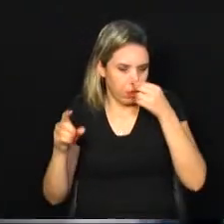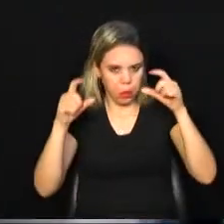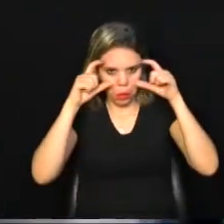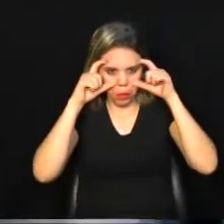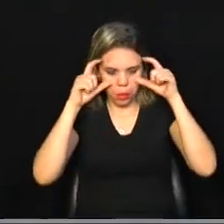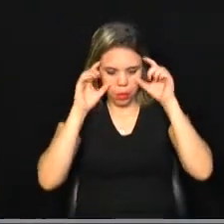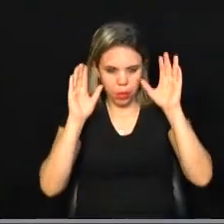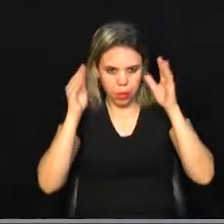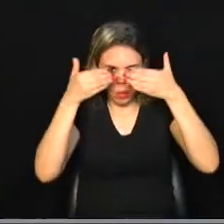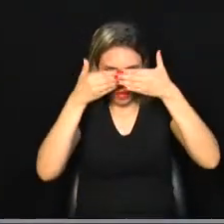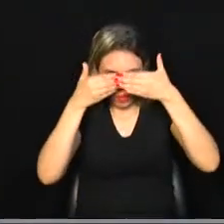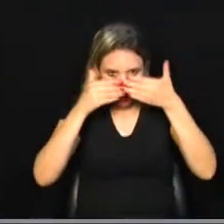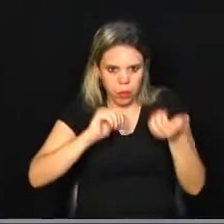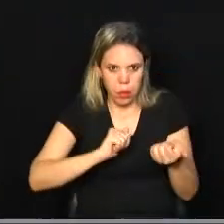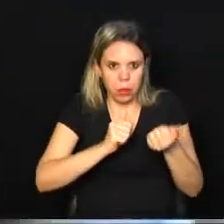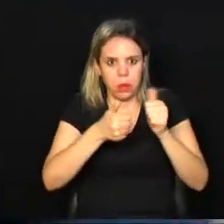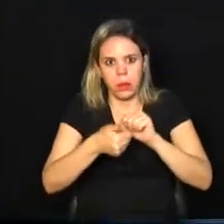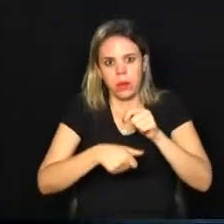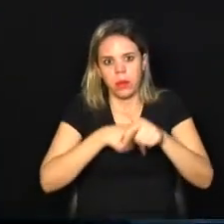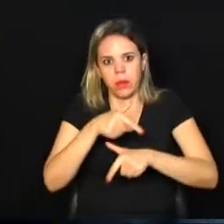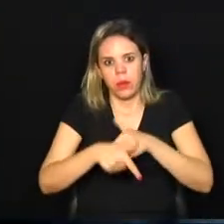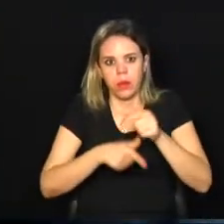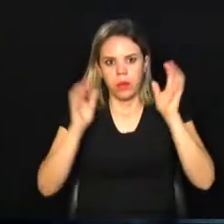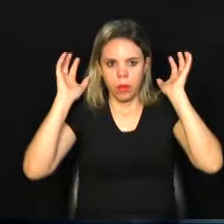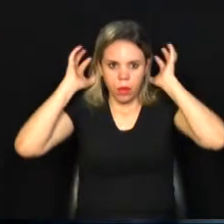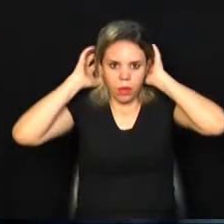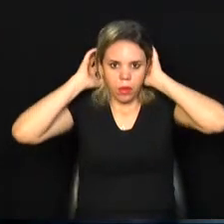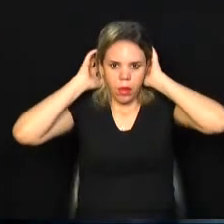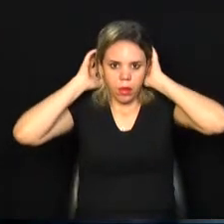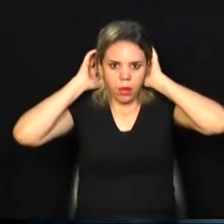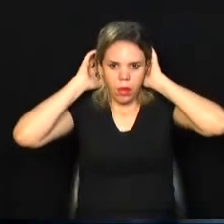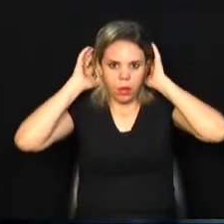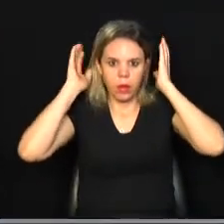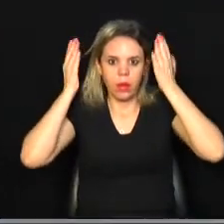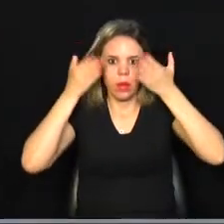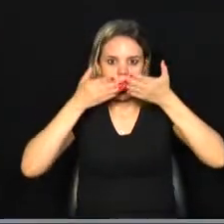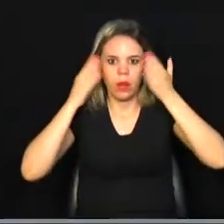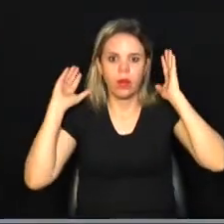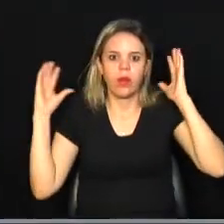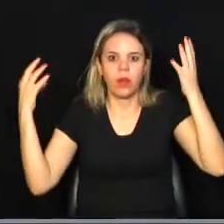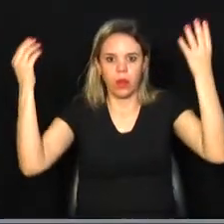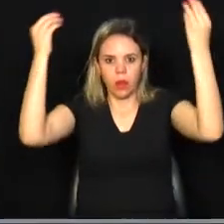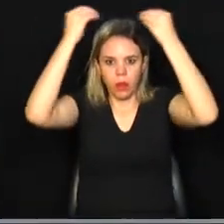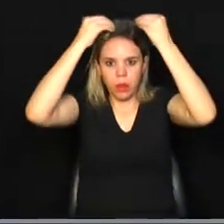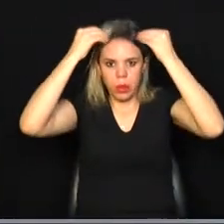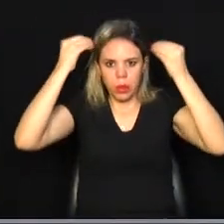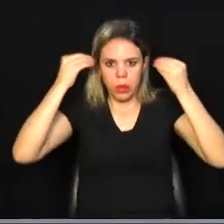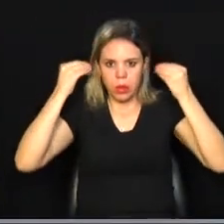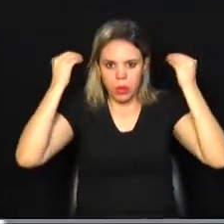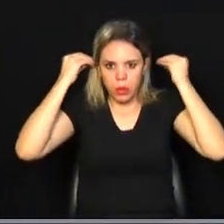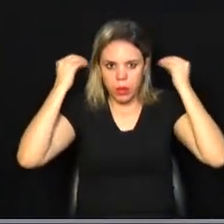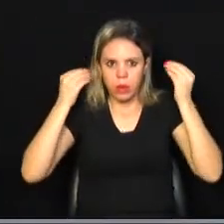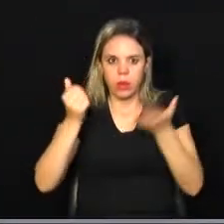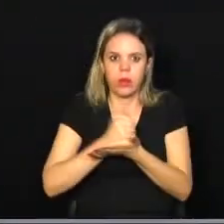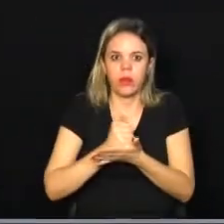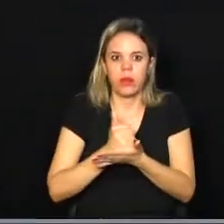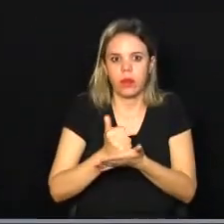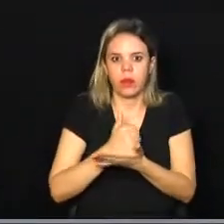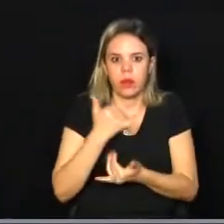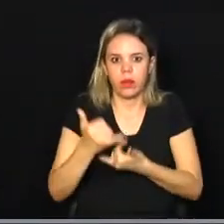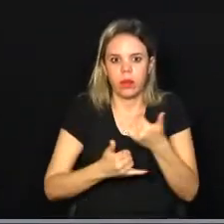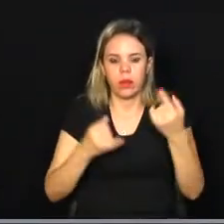a visão do atleta, a gente tem aparelhos de encefalograma que faz com que os atletas joguem videogame com as